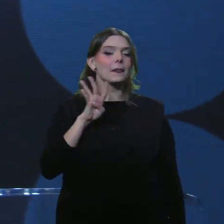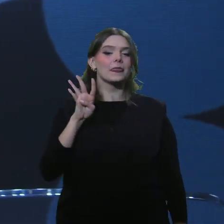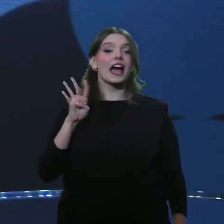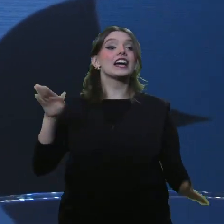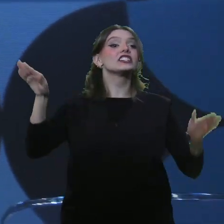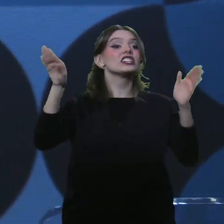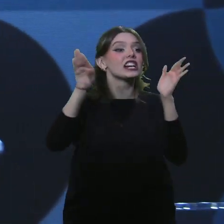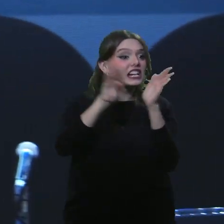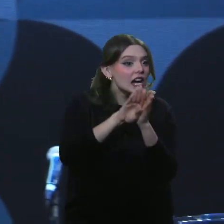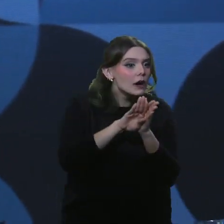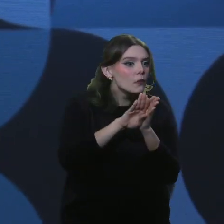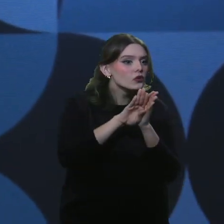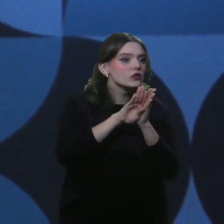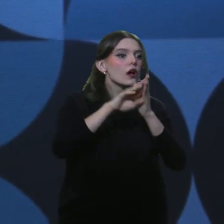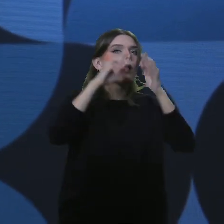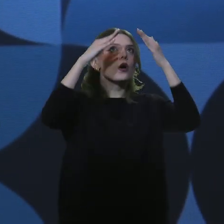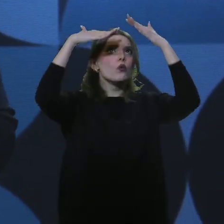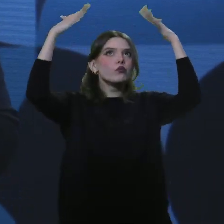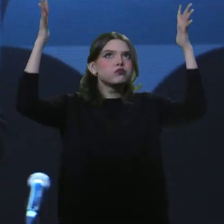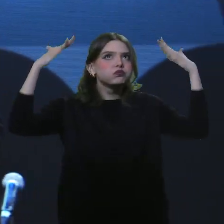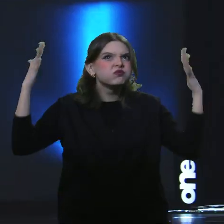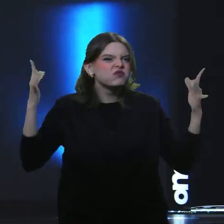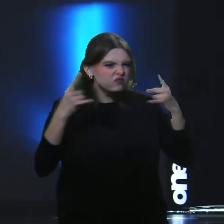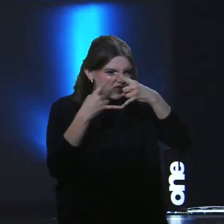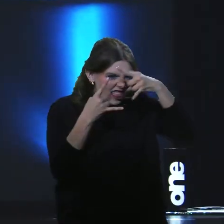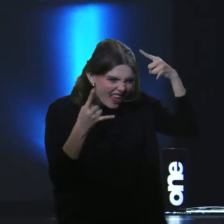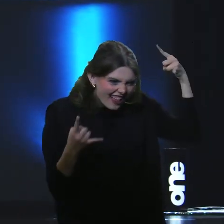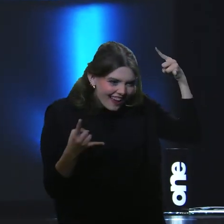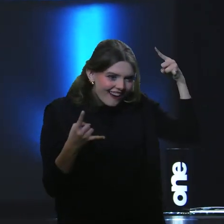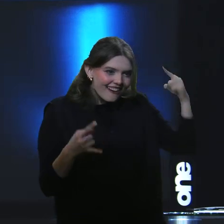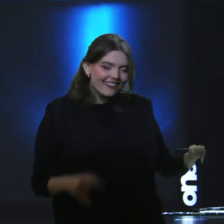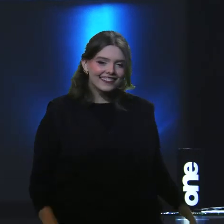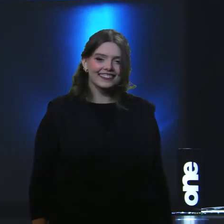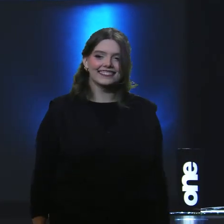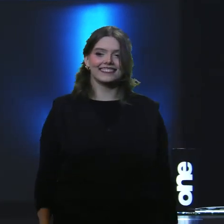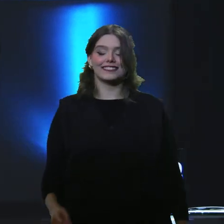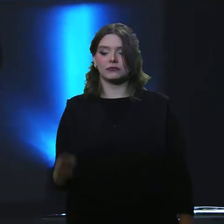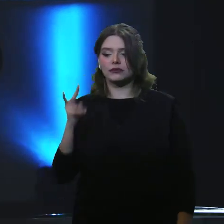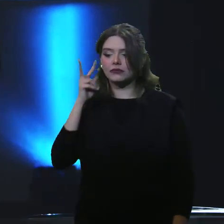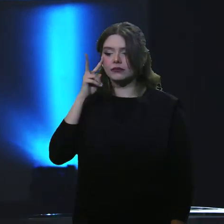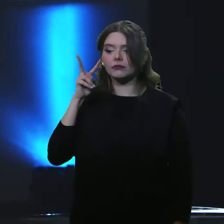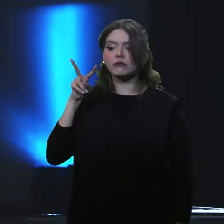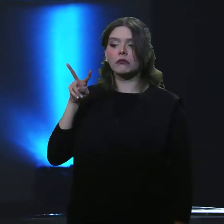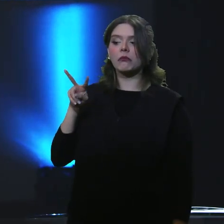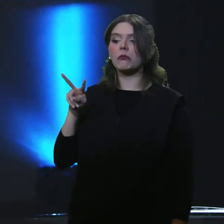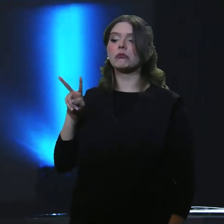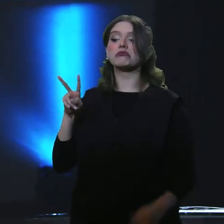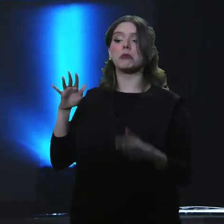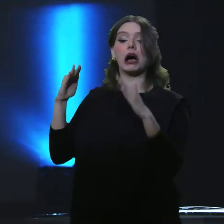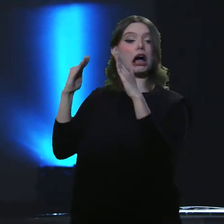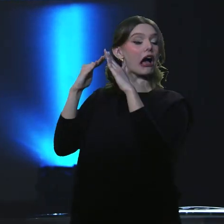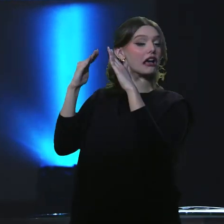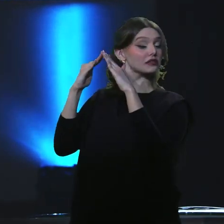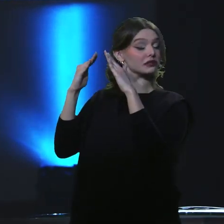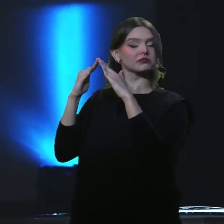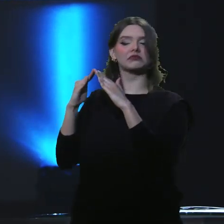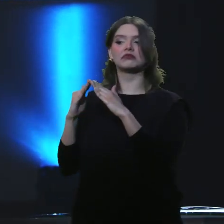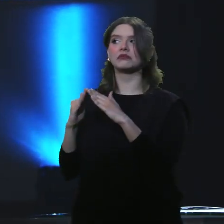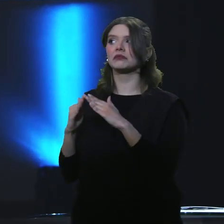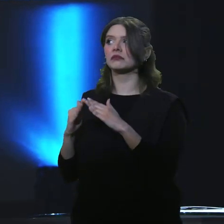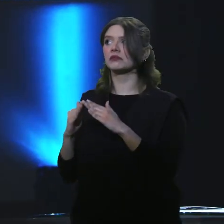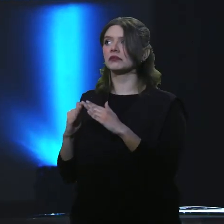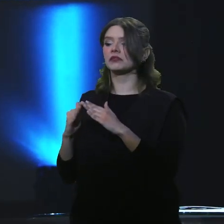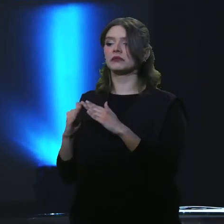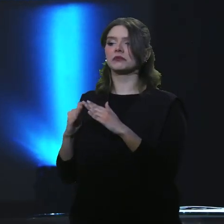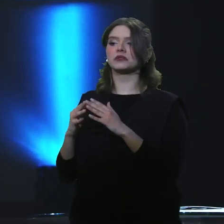leão. Vamos lá no leão. Bora lá no leão. Chegando no leão, tem uma casa, um leão. Um monte de